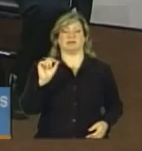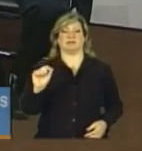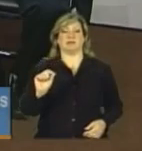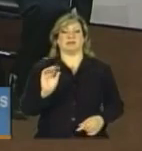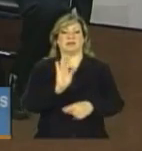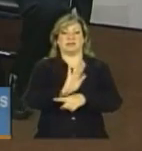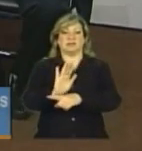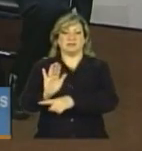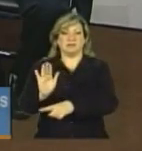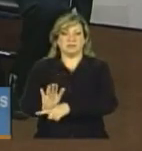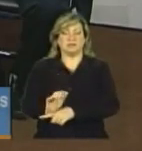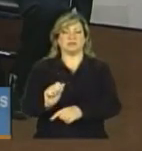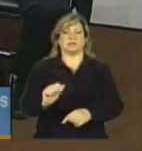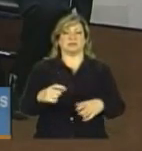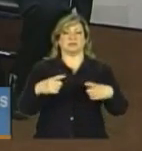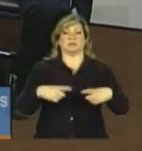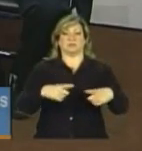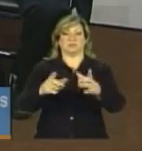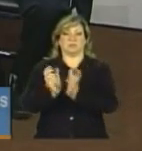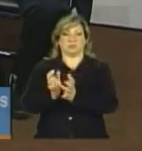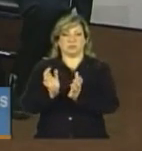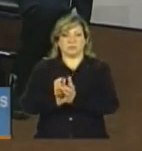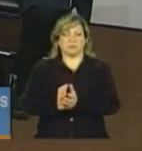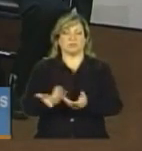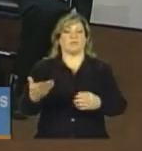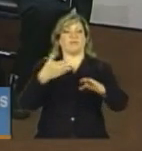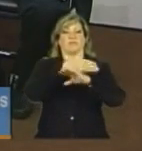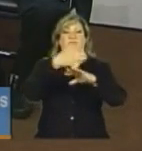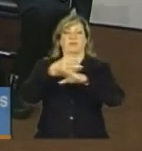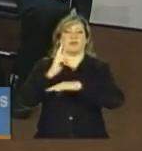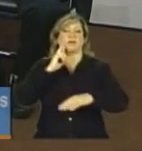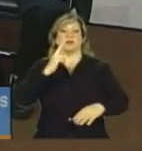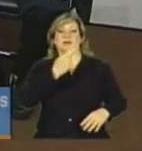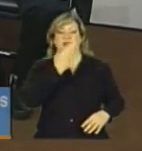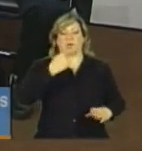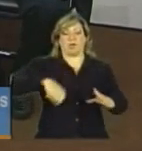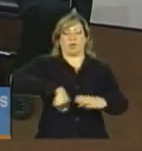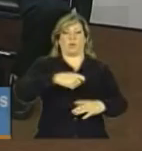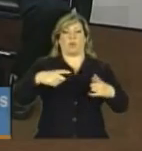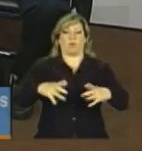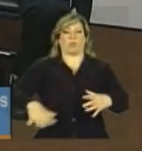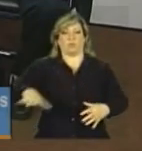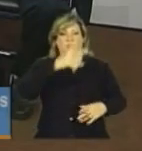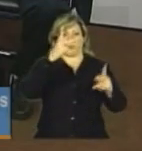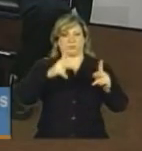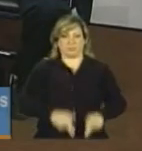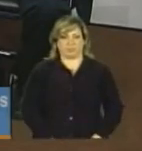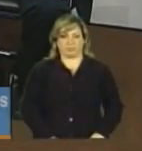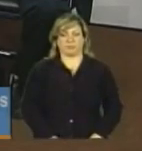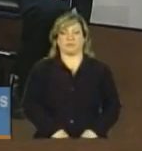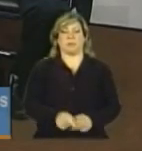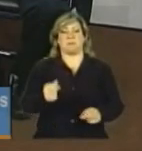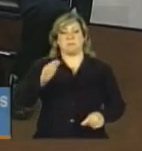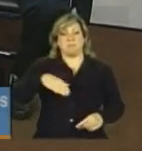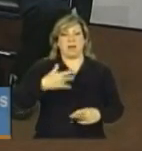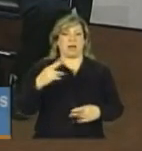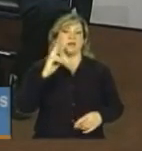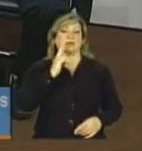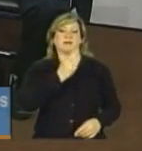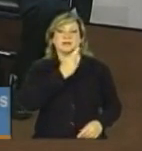socioassistenciais ou frequentam os restaurantes eh e cozinhas comunitárias, né? Então, a ideia é canalizar esse poder de